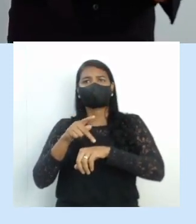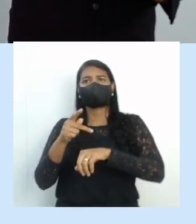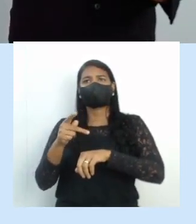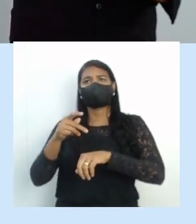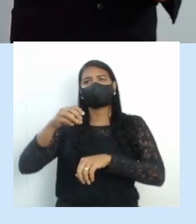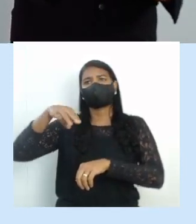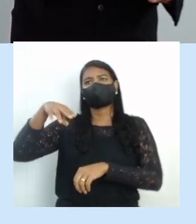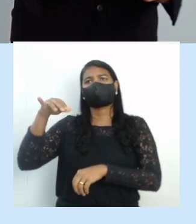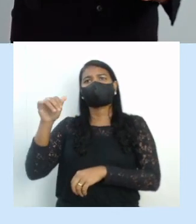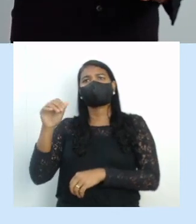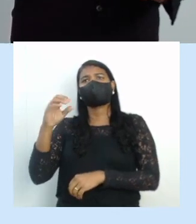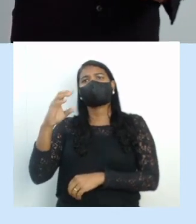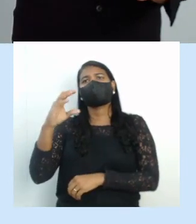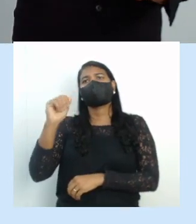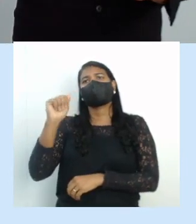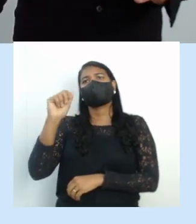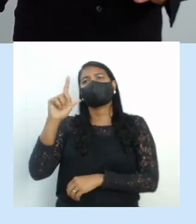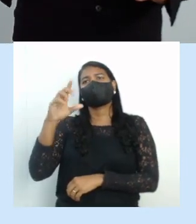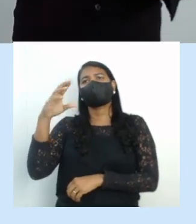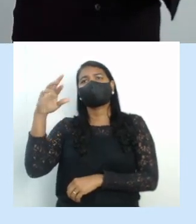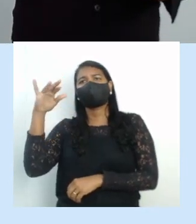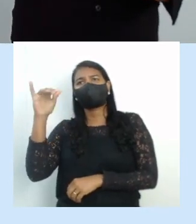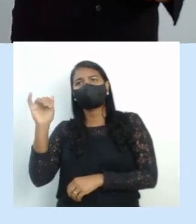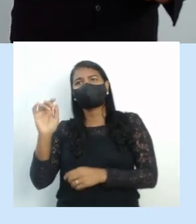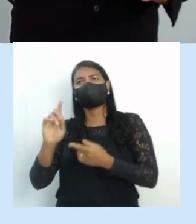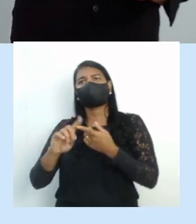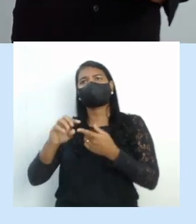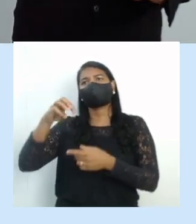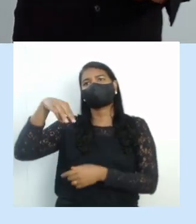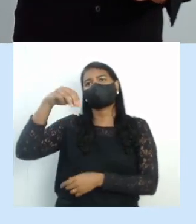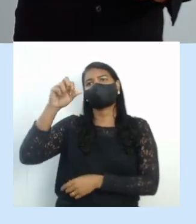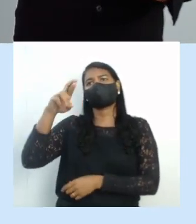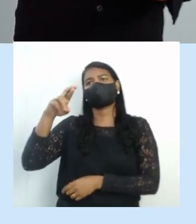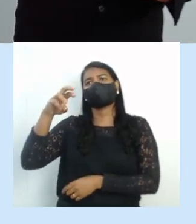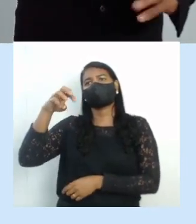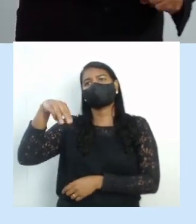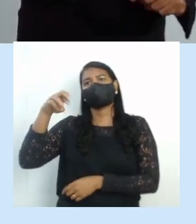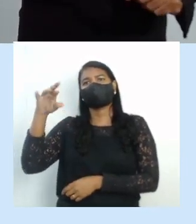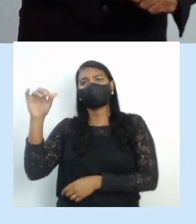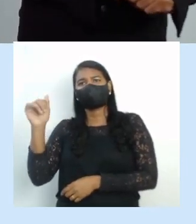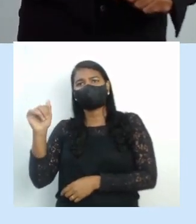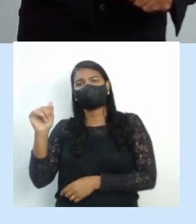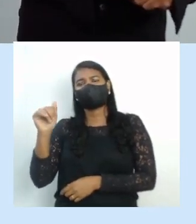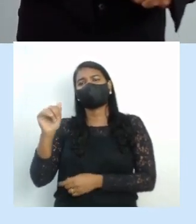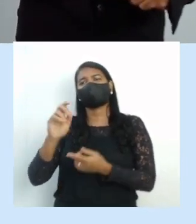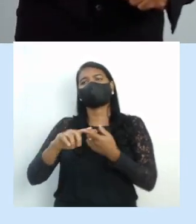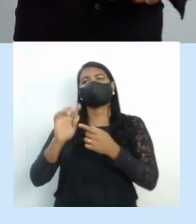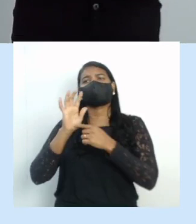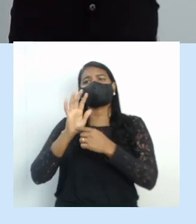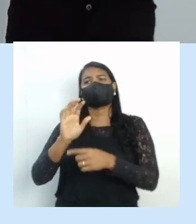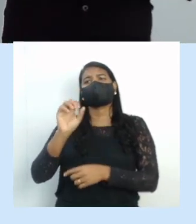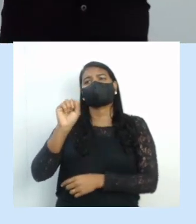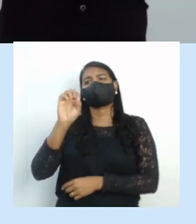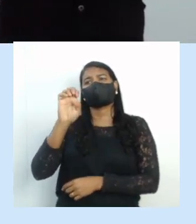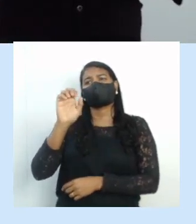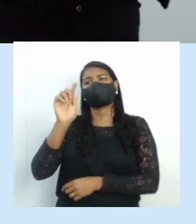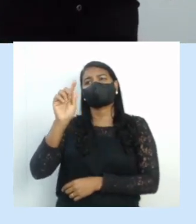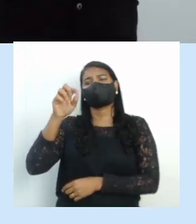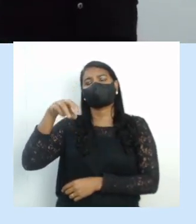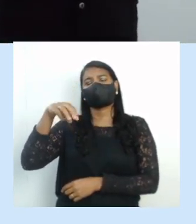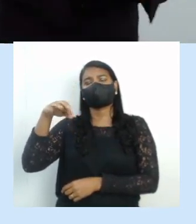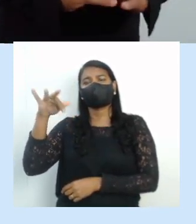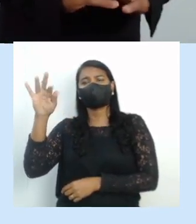E, o gneiss e o mármore são exemplos de rochas sedimentares. Então, agora a gente